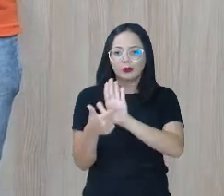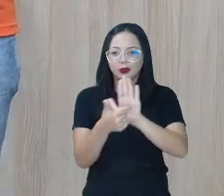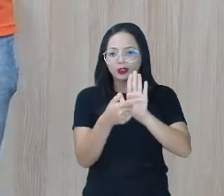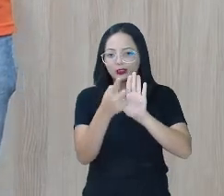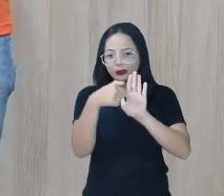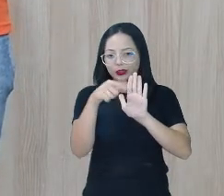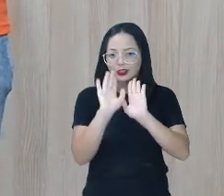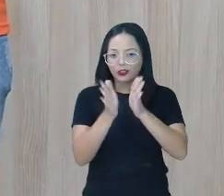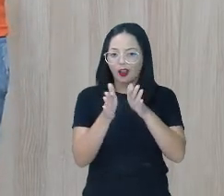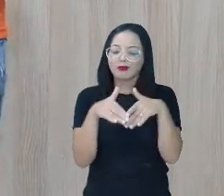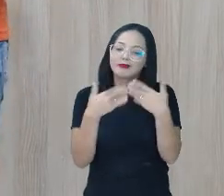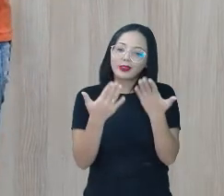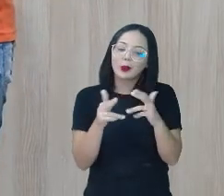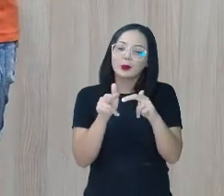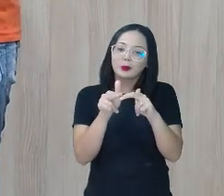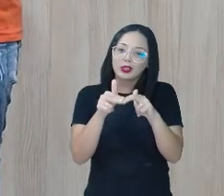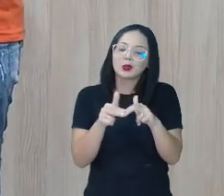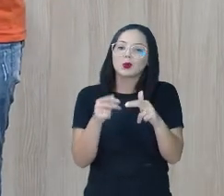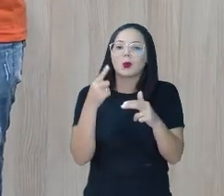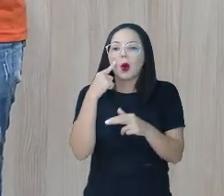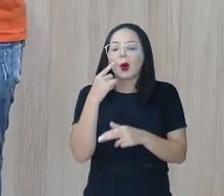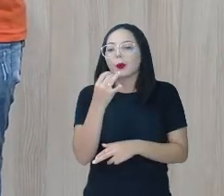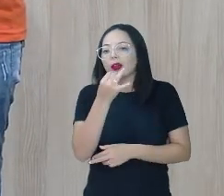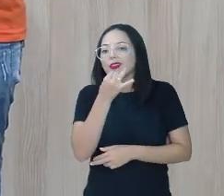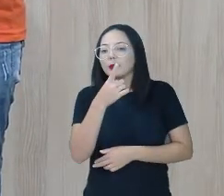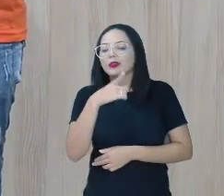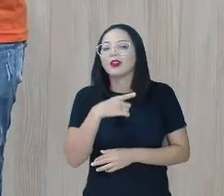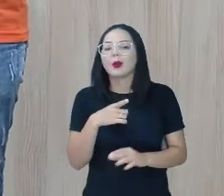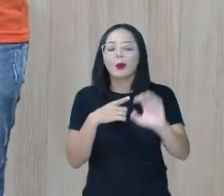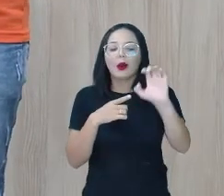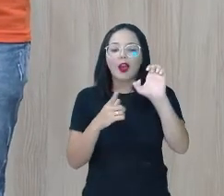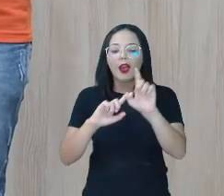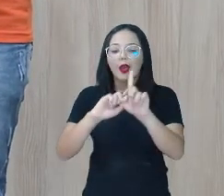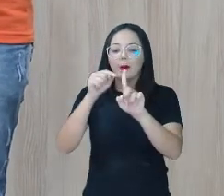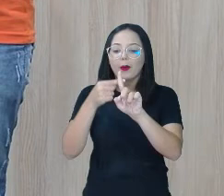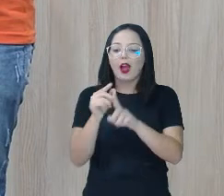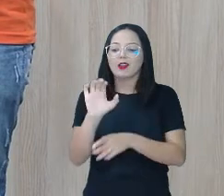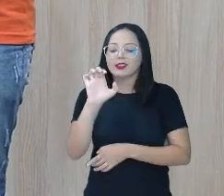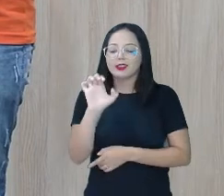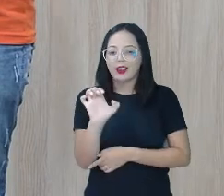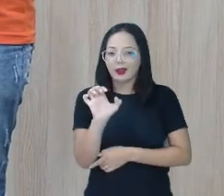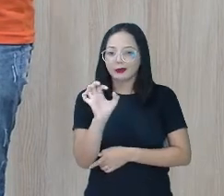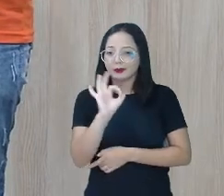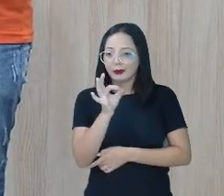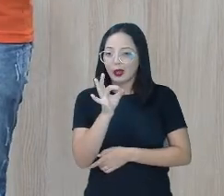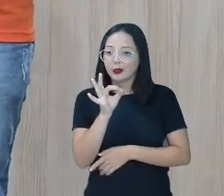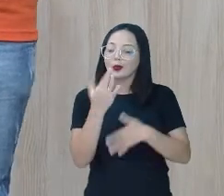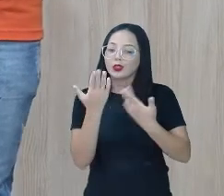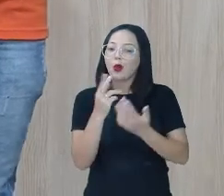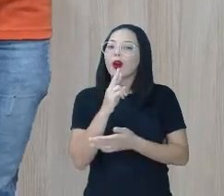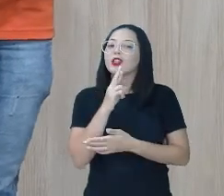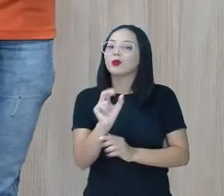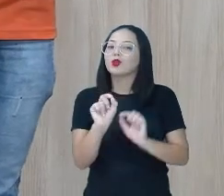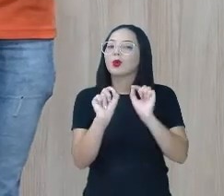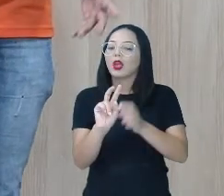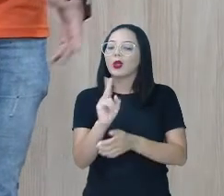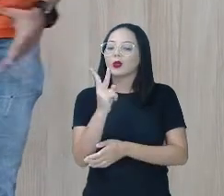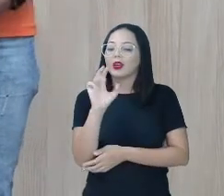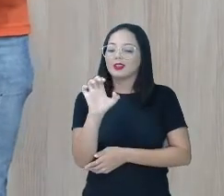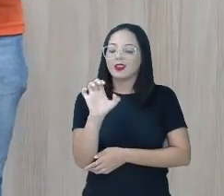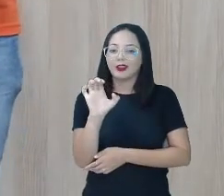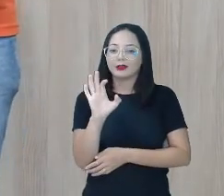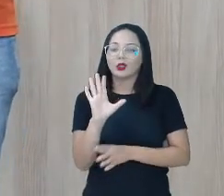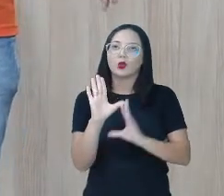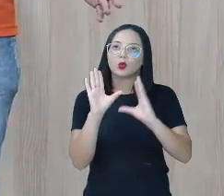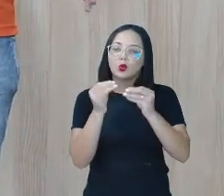sua telinha, certo? Então, quando eu tenho aqui, ó, E mais E, certo? Isso aqui dá igual a quanto? A 2E.